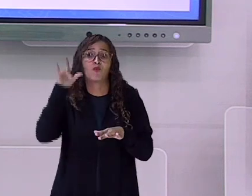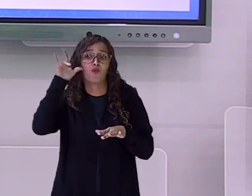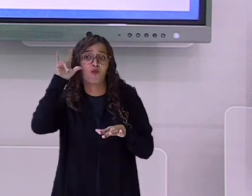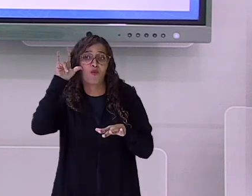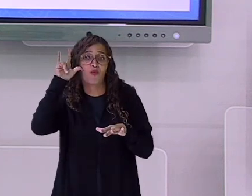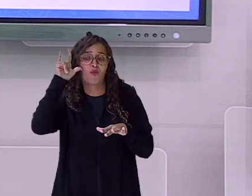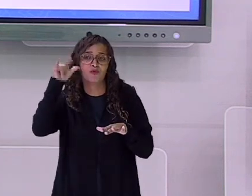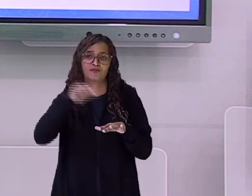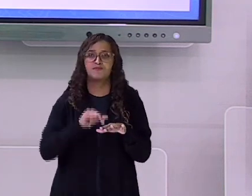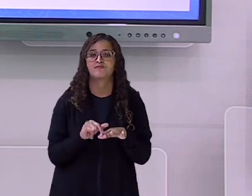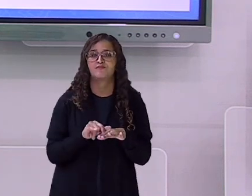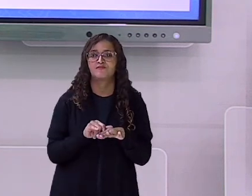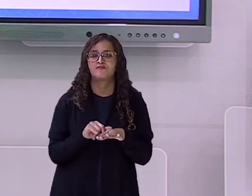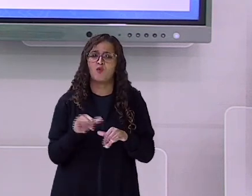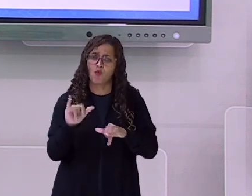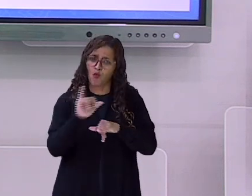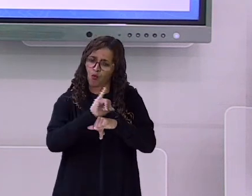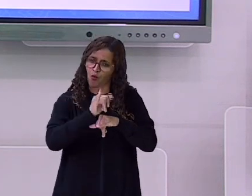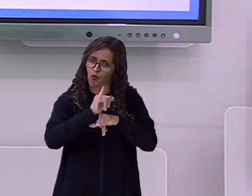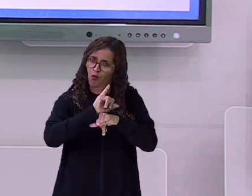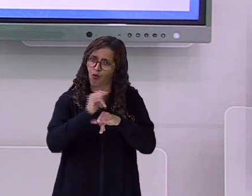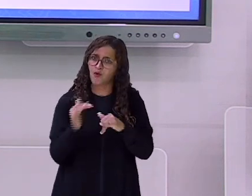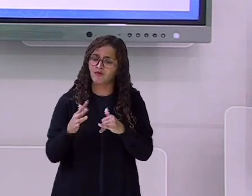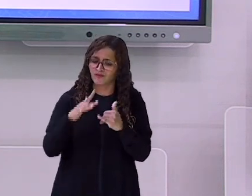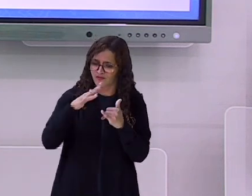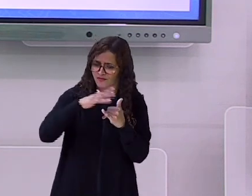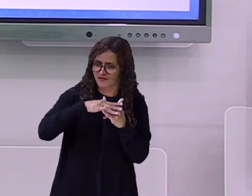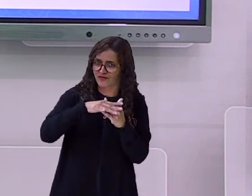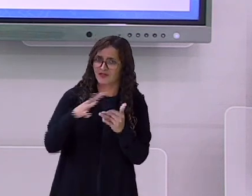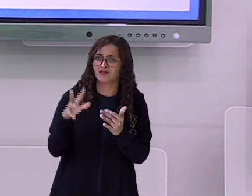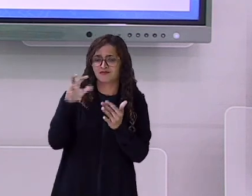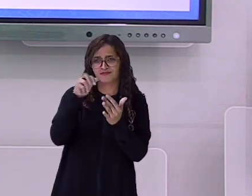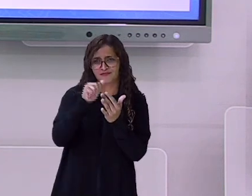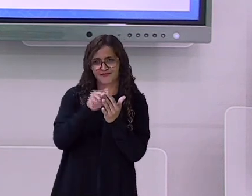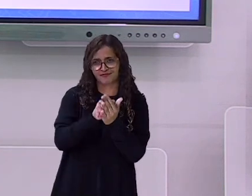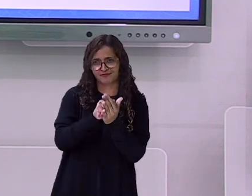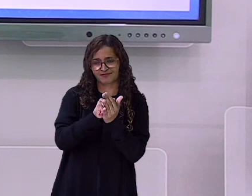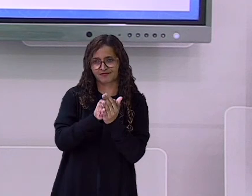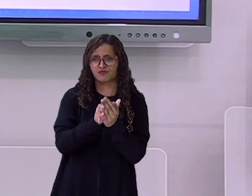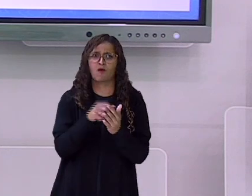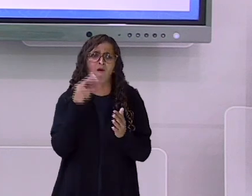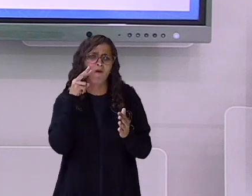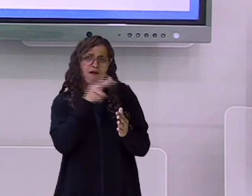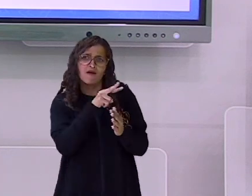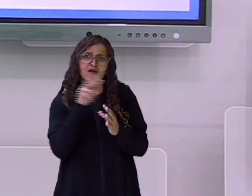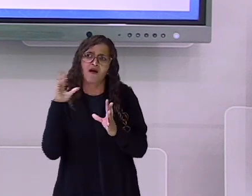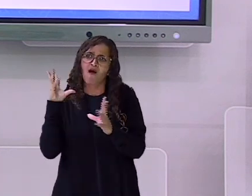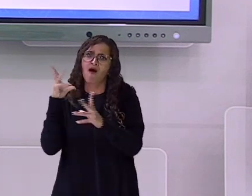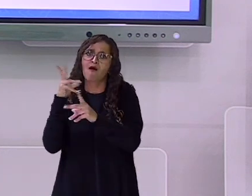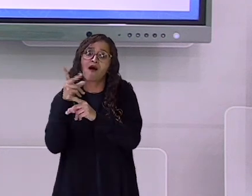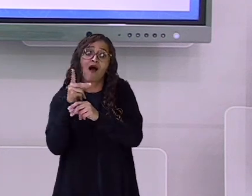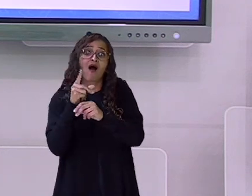pode nos procurar também no YouTube. As nossas aulas ficam lá gravadas, é só você ir lá e revisar. Tá